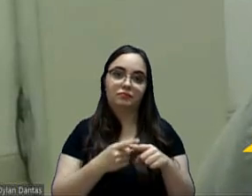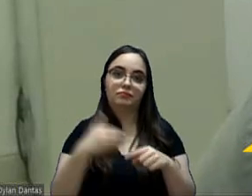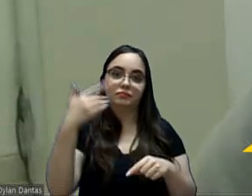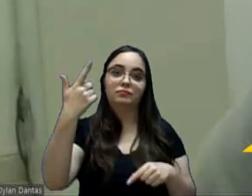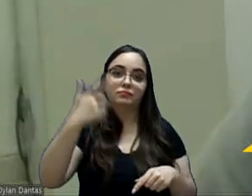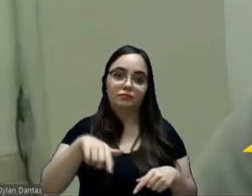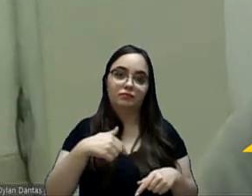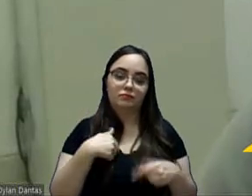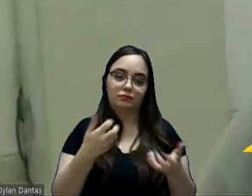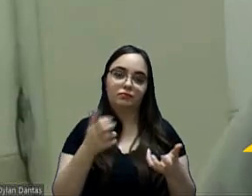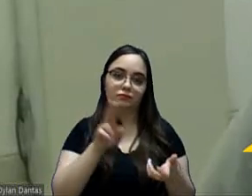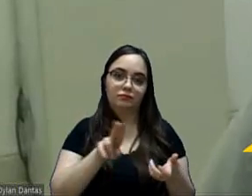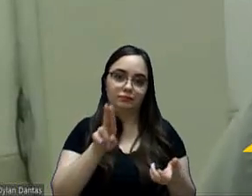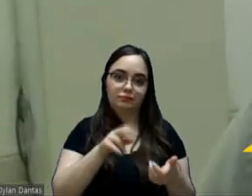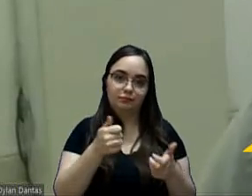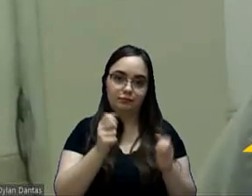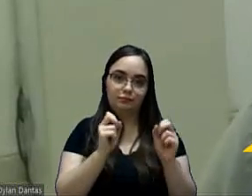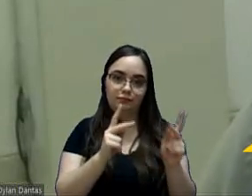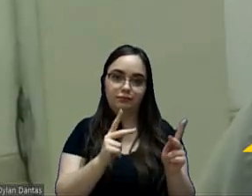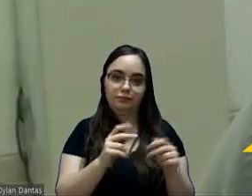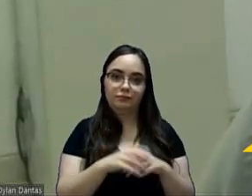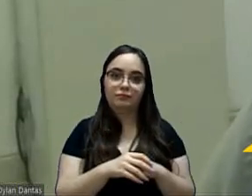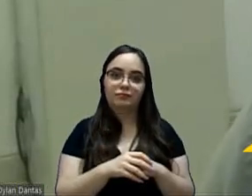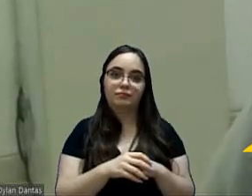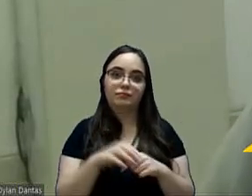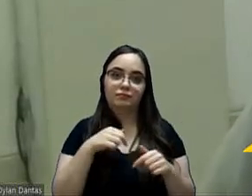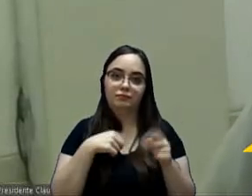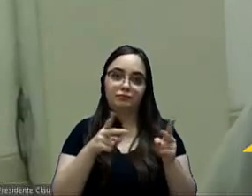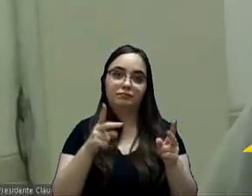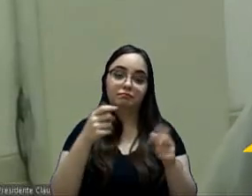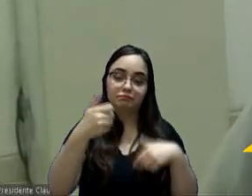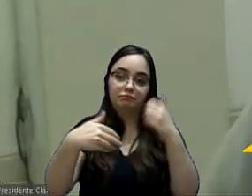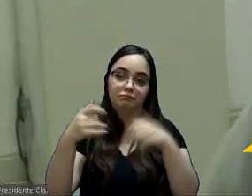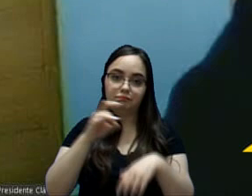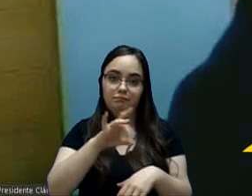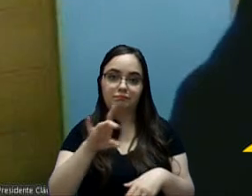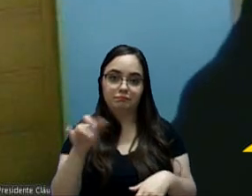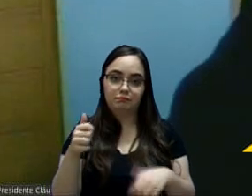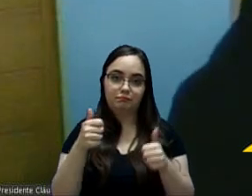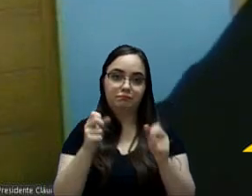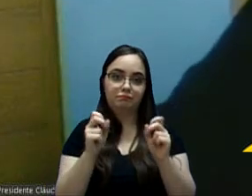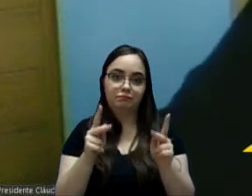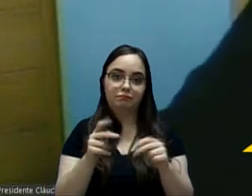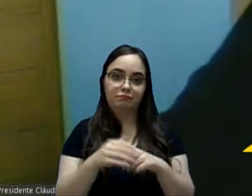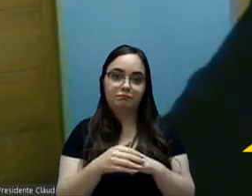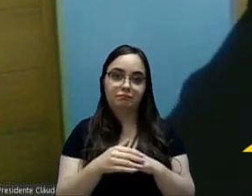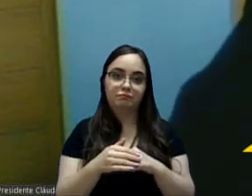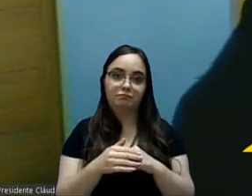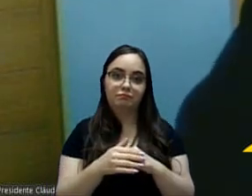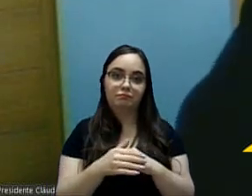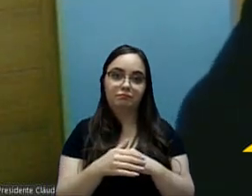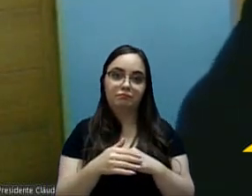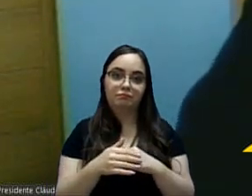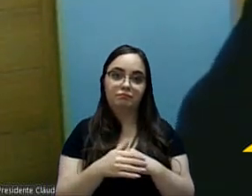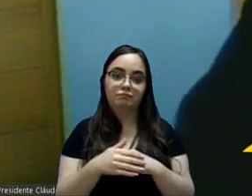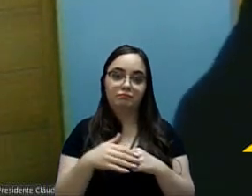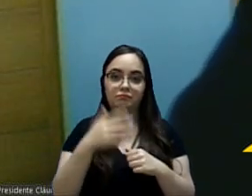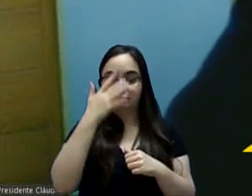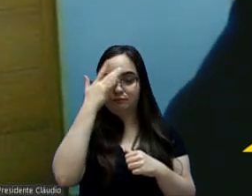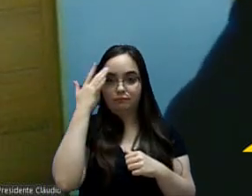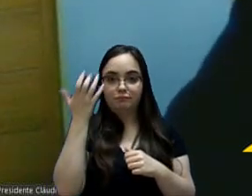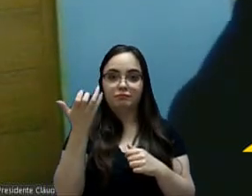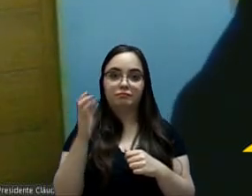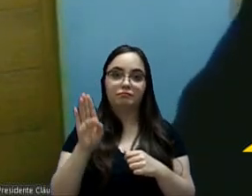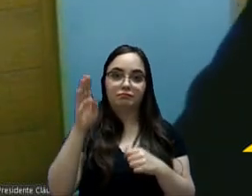eu quero usar posteriormente, tá bom? O Vou vereador continuar ouvindo as João está considerações pedindo dos outros vereadores. A Pois não, parte, vereador. presidente?